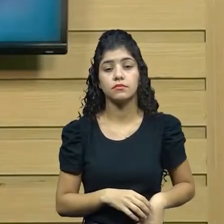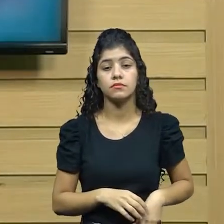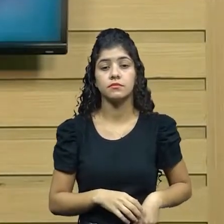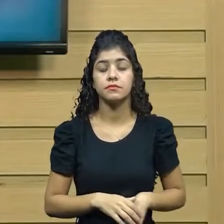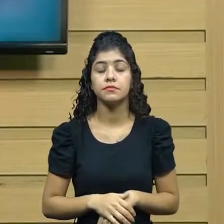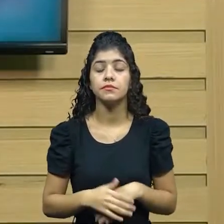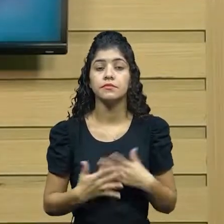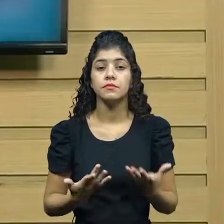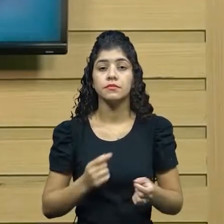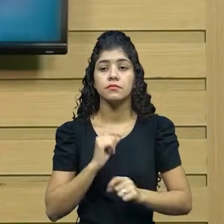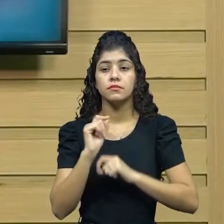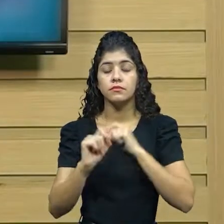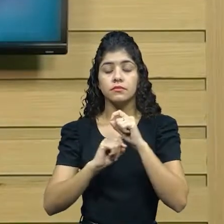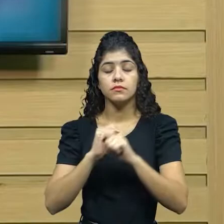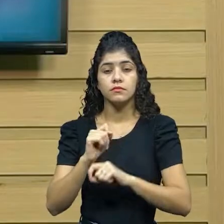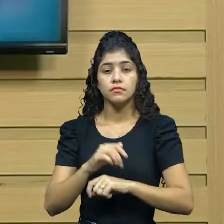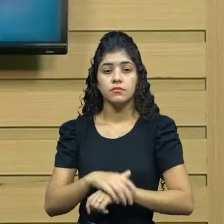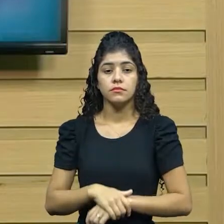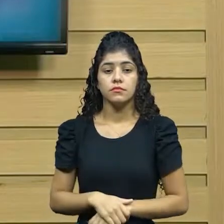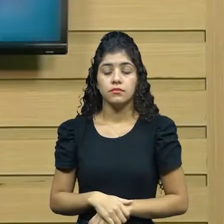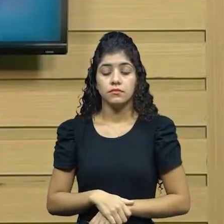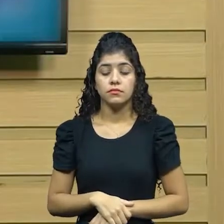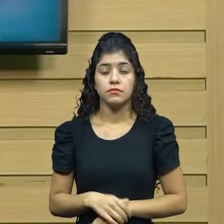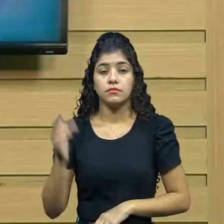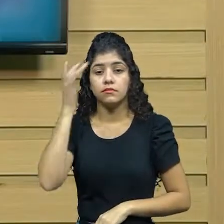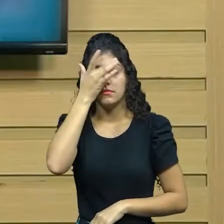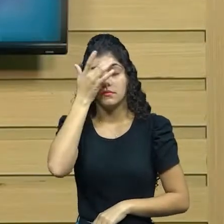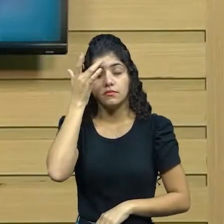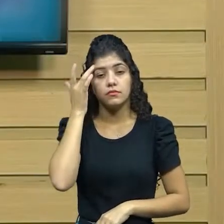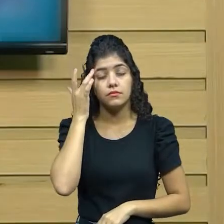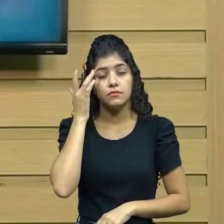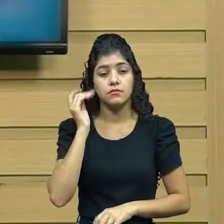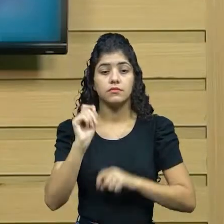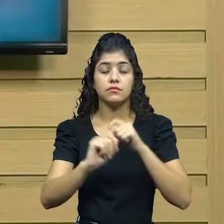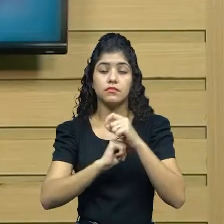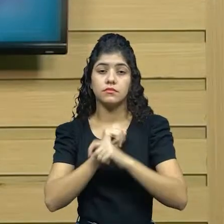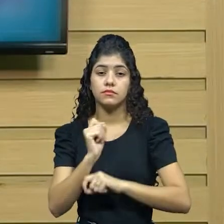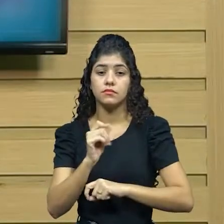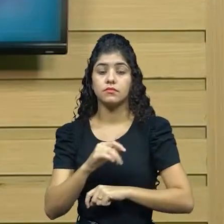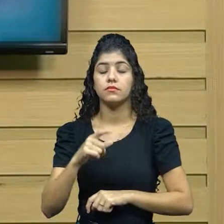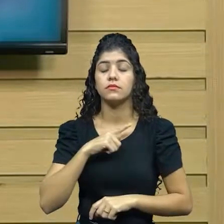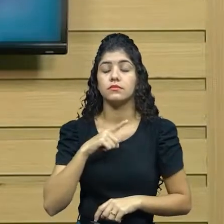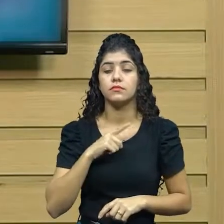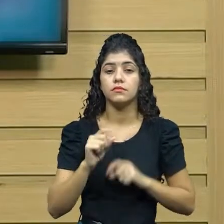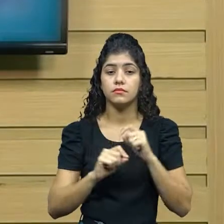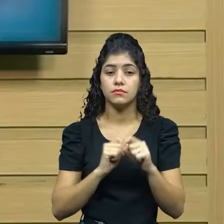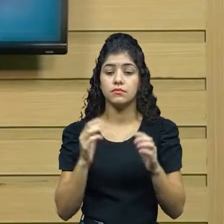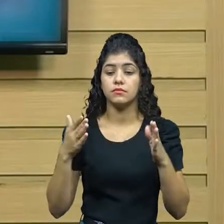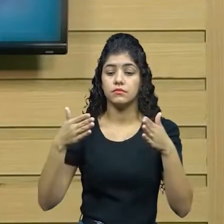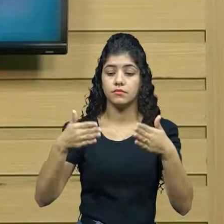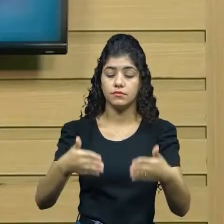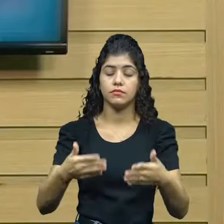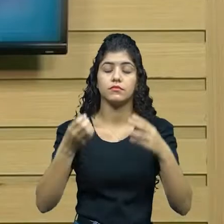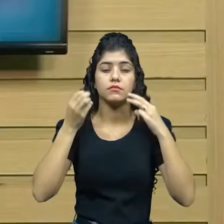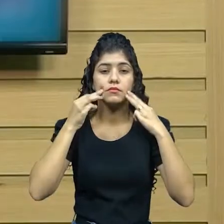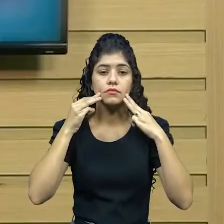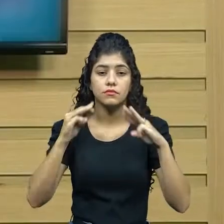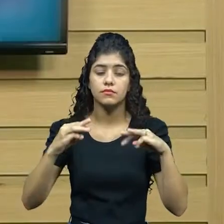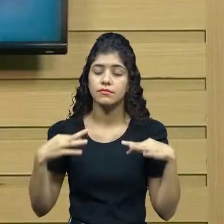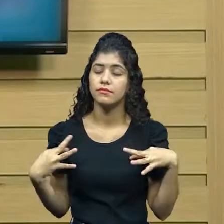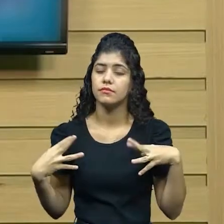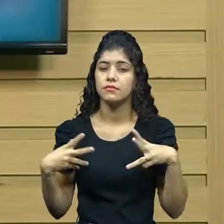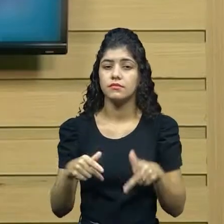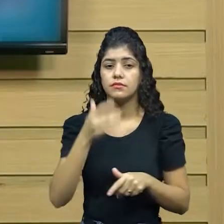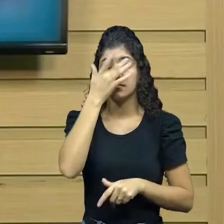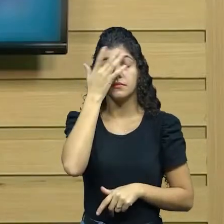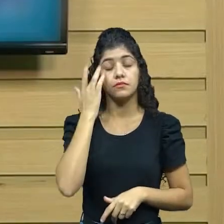quando a pessoa se torna um alvo do marketing. Toda pessoa ela tem a